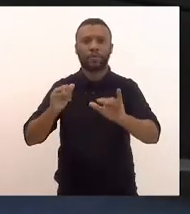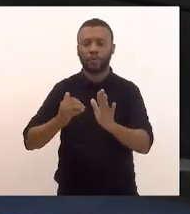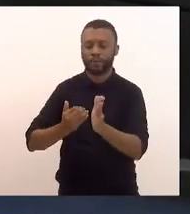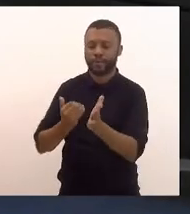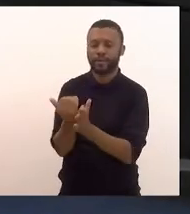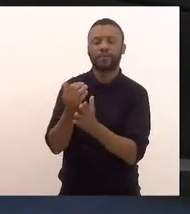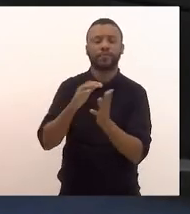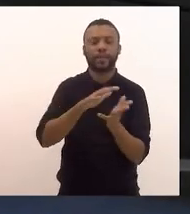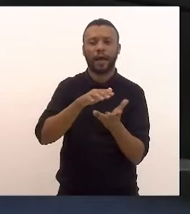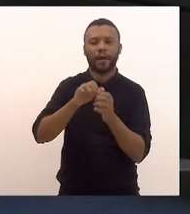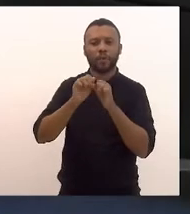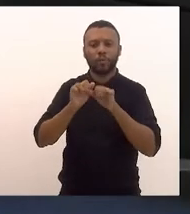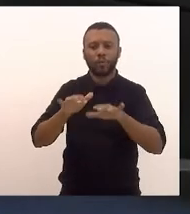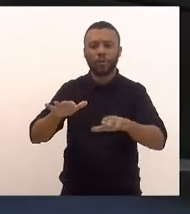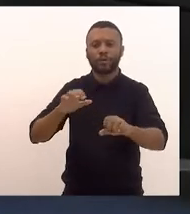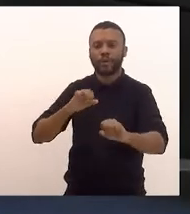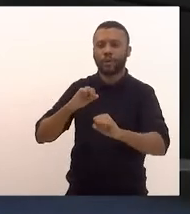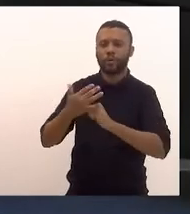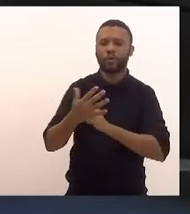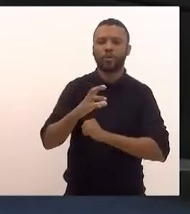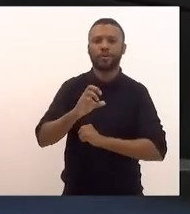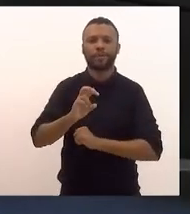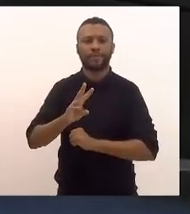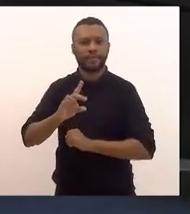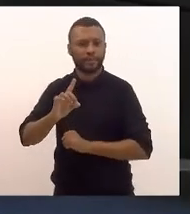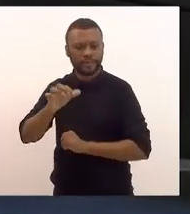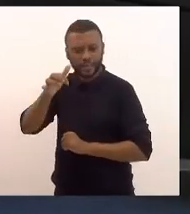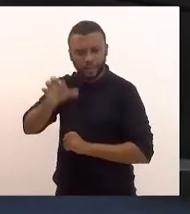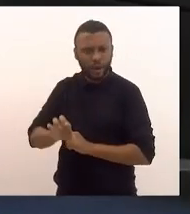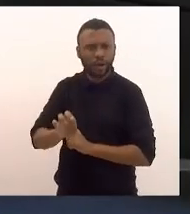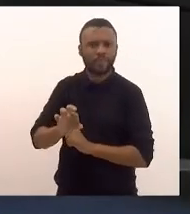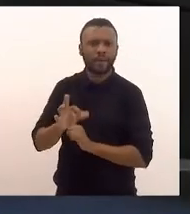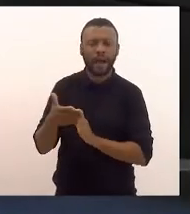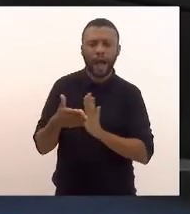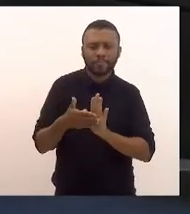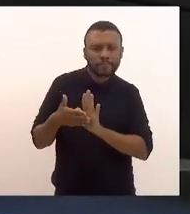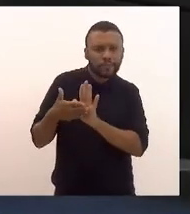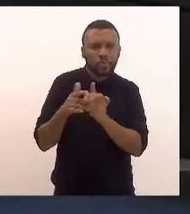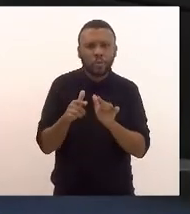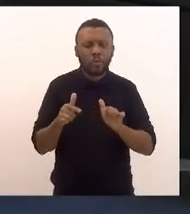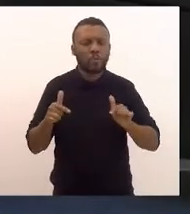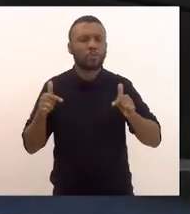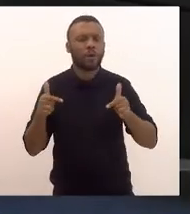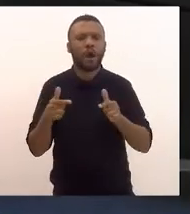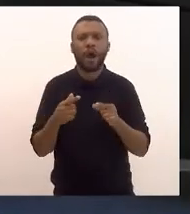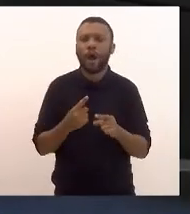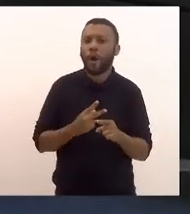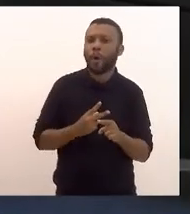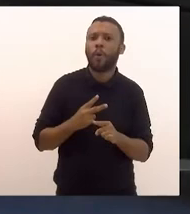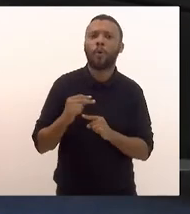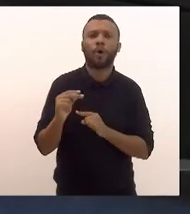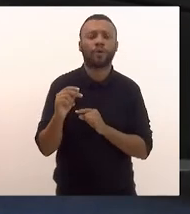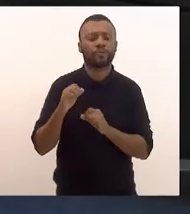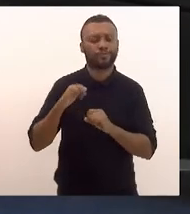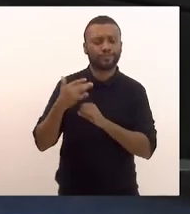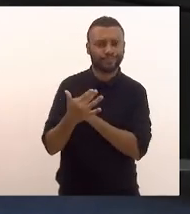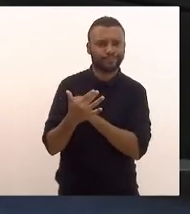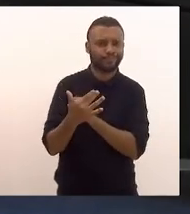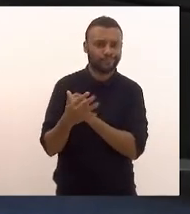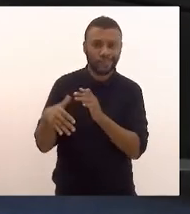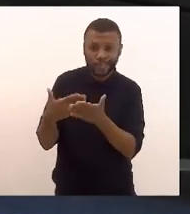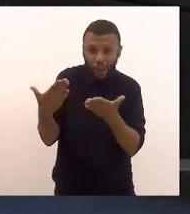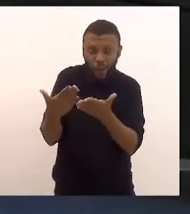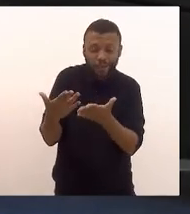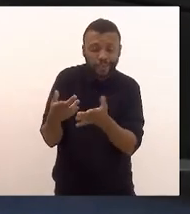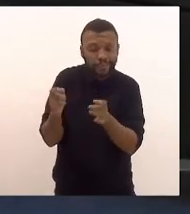pandemia da covid-19 as medidas de enfrentamento ao coronavírus ainda ditam o nosso cotidiano